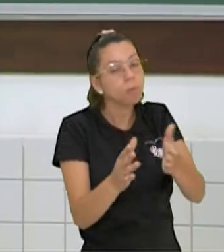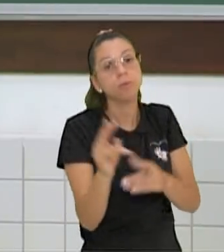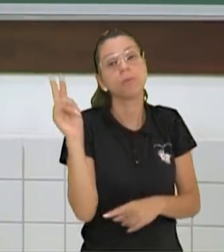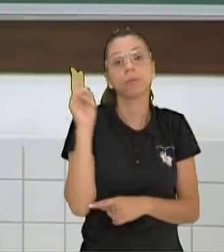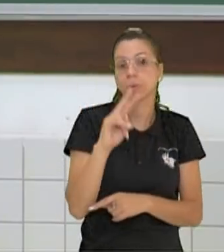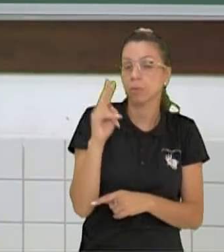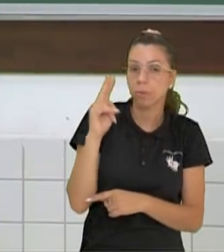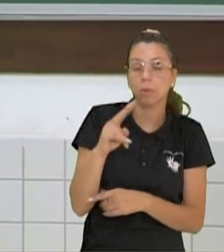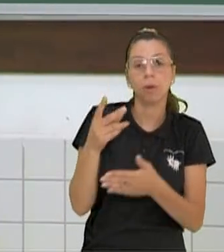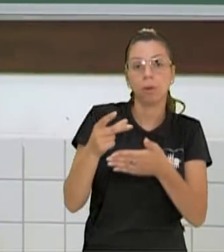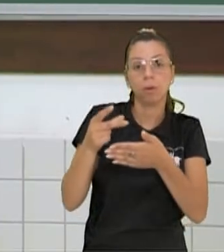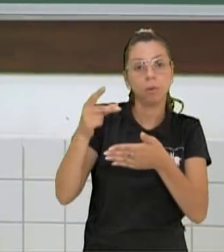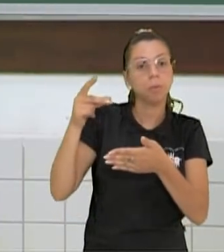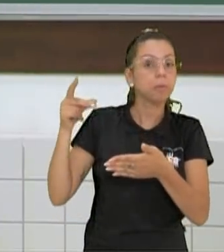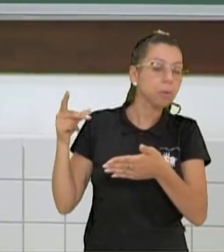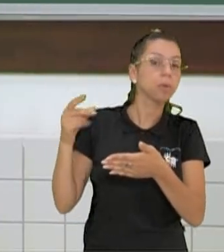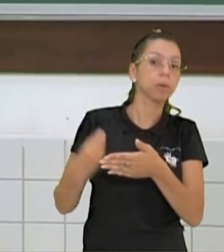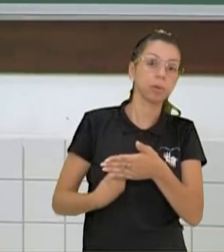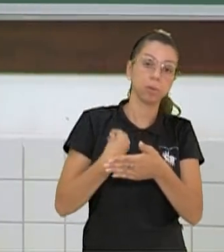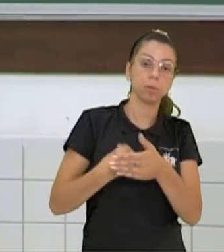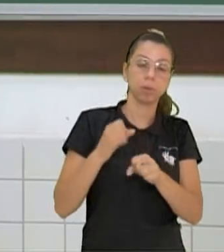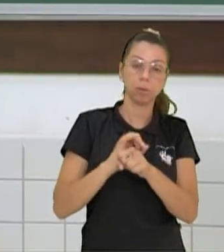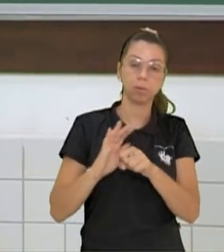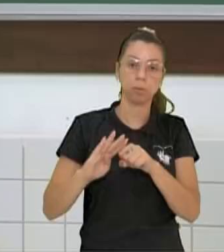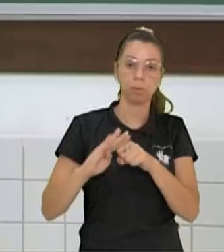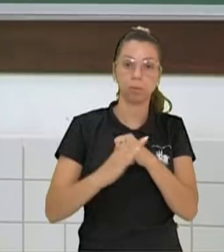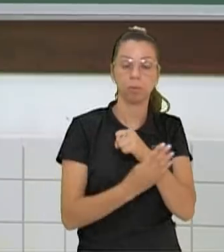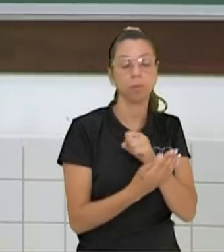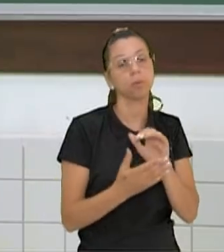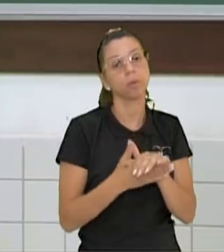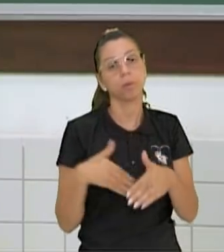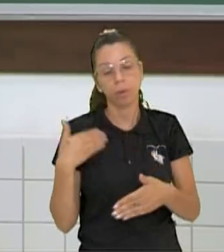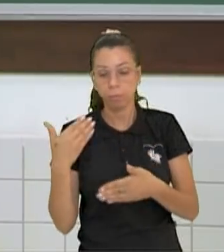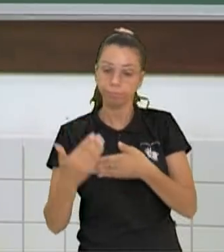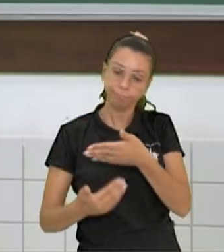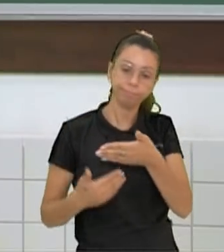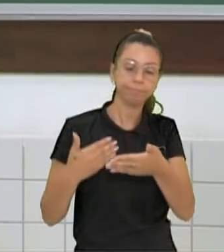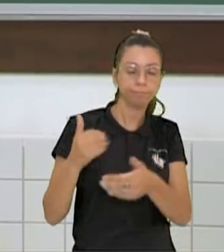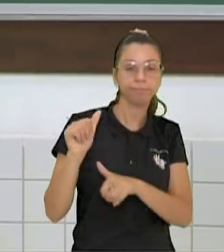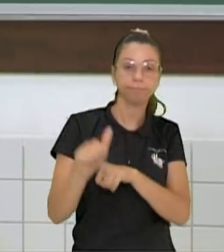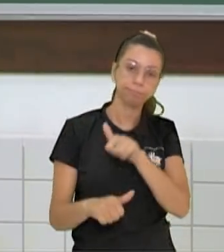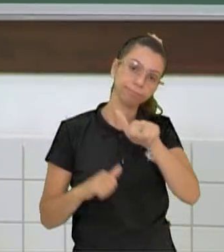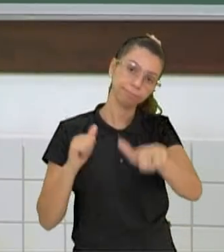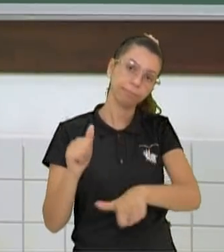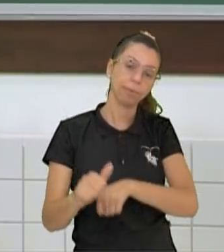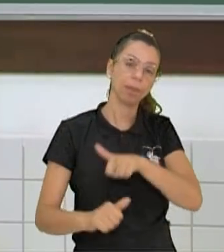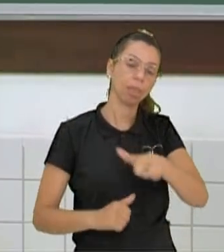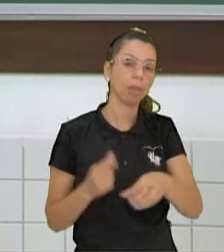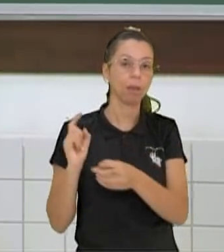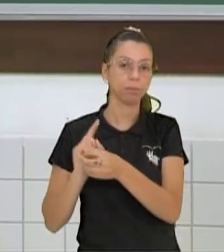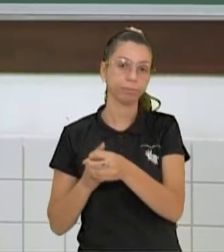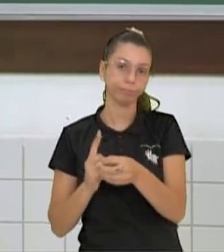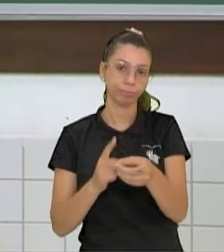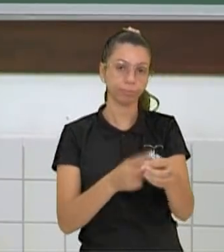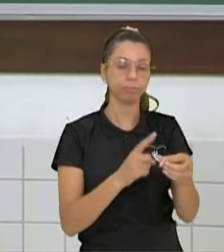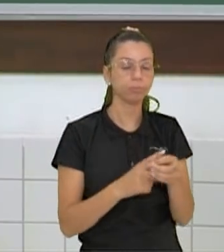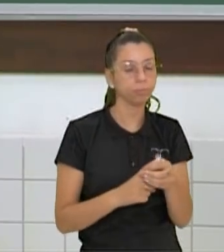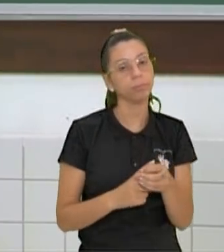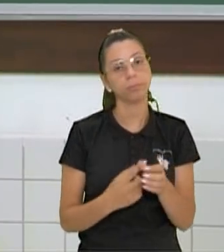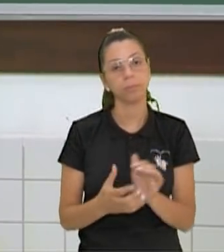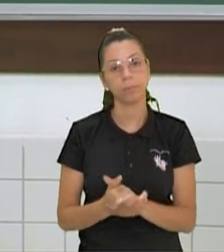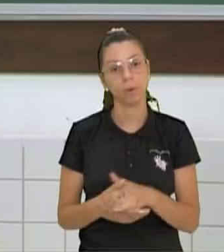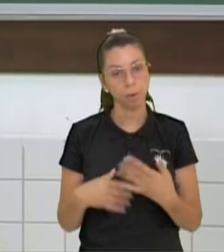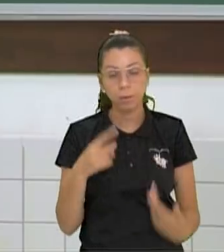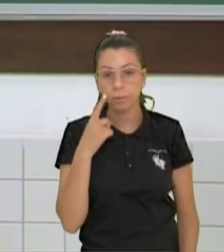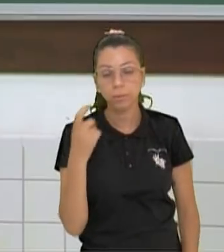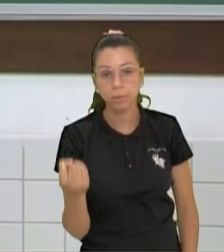que tinha no bairro e que se modificaram com uma urbanização, com uma modernização, que passou a cidade de Pinhais. Olha